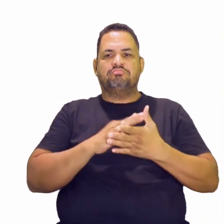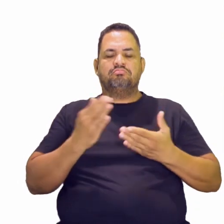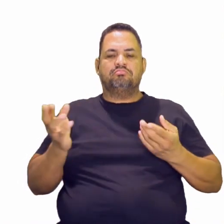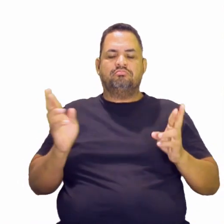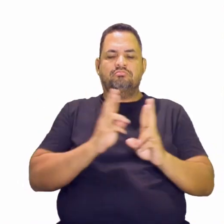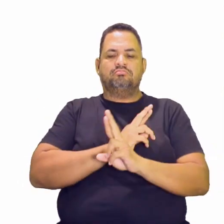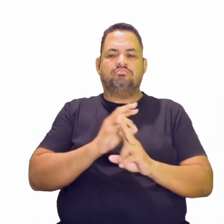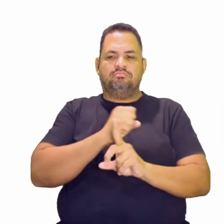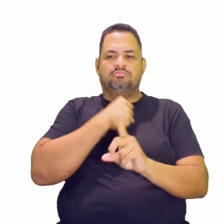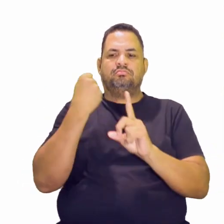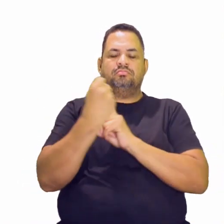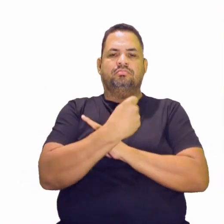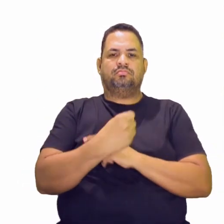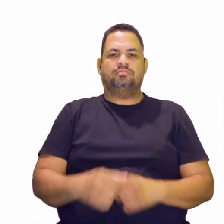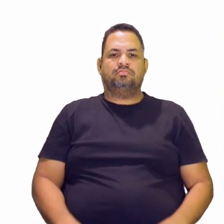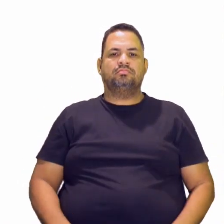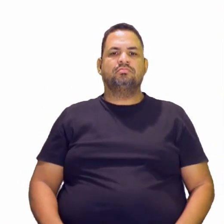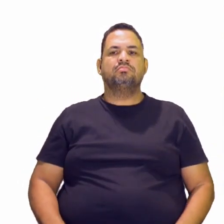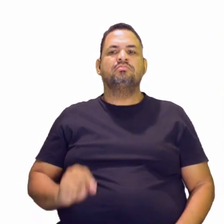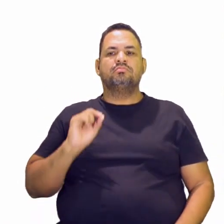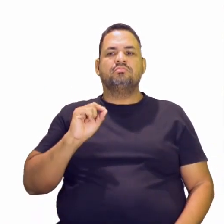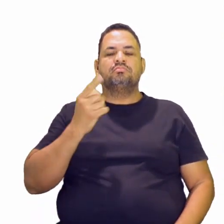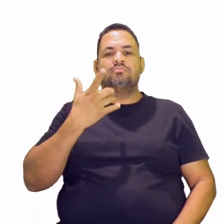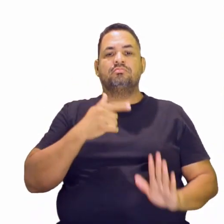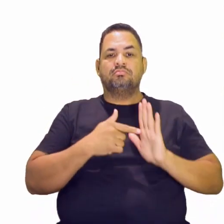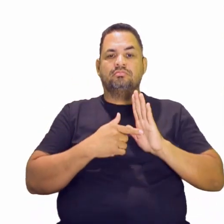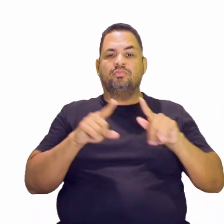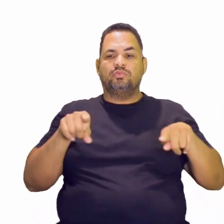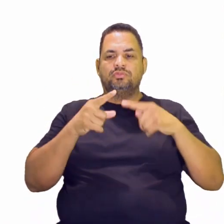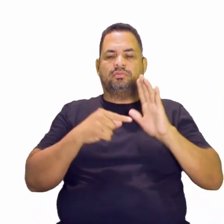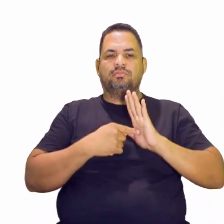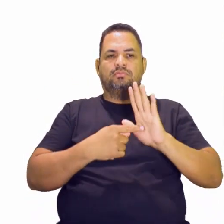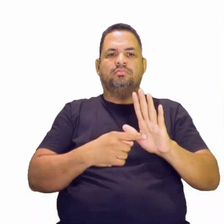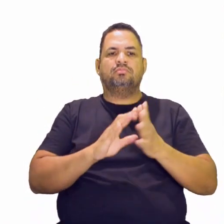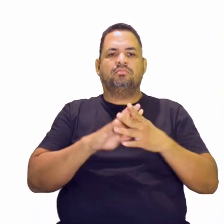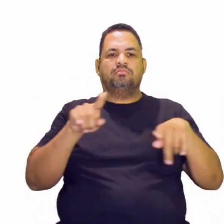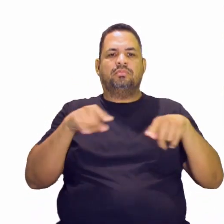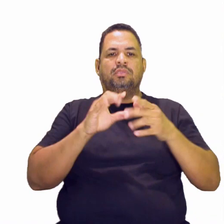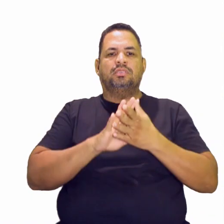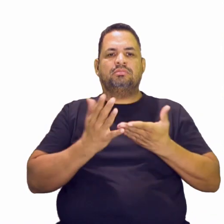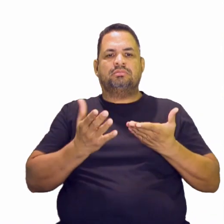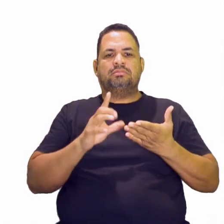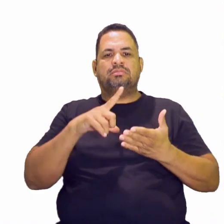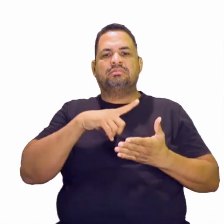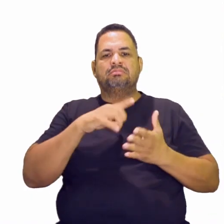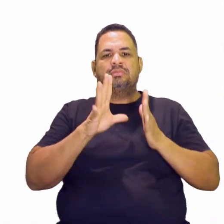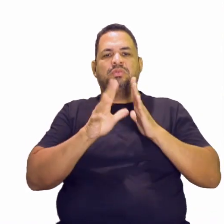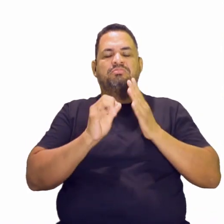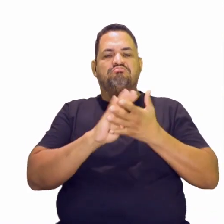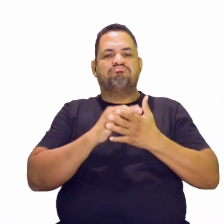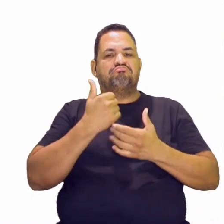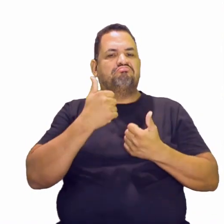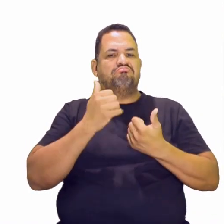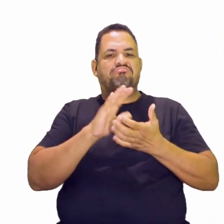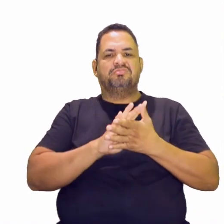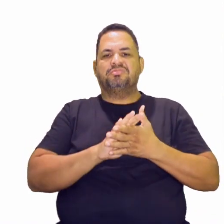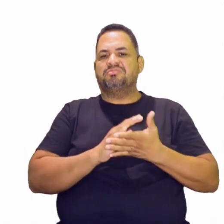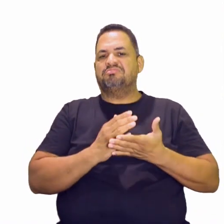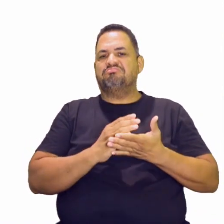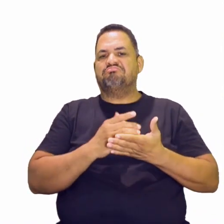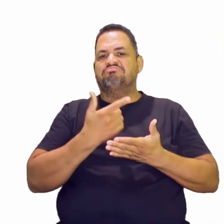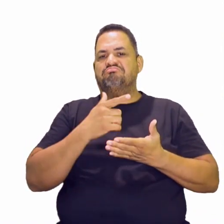das relações sociais, é isso que a canção apresenta? Um país corrupto, sem ética, incapaz de